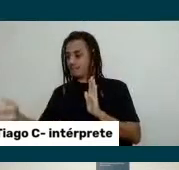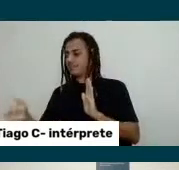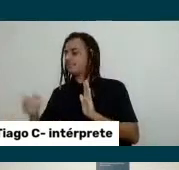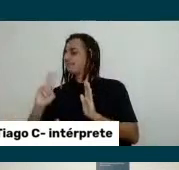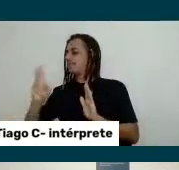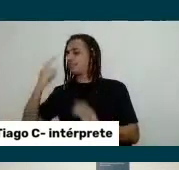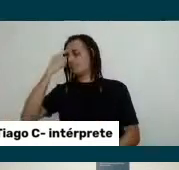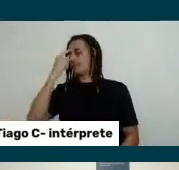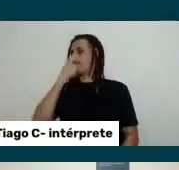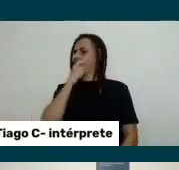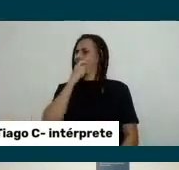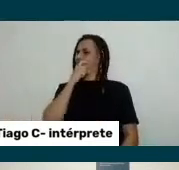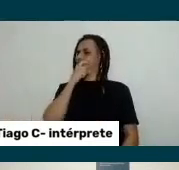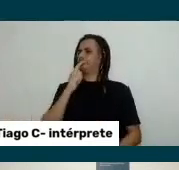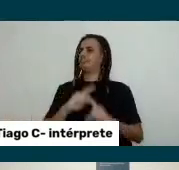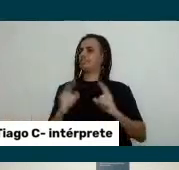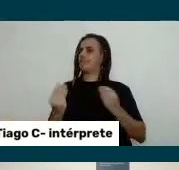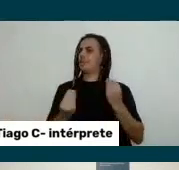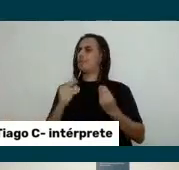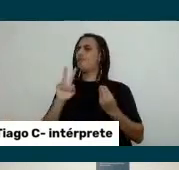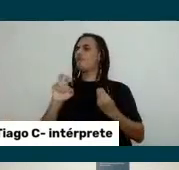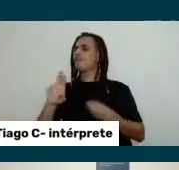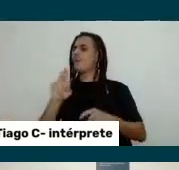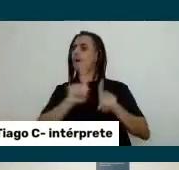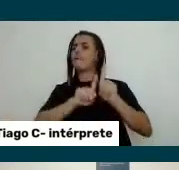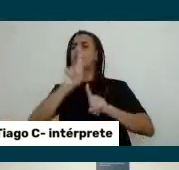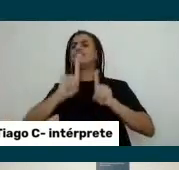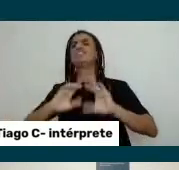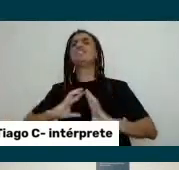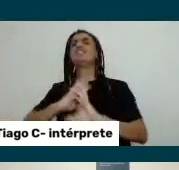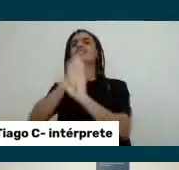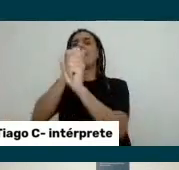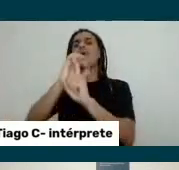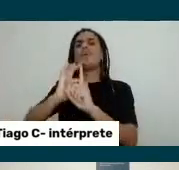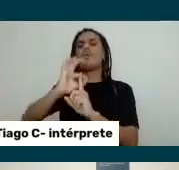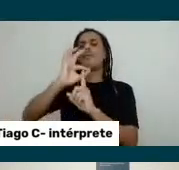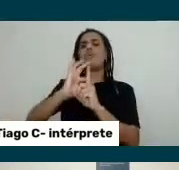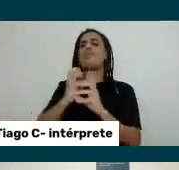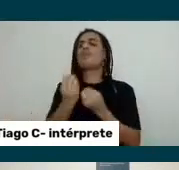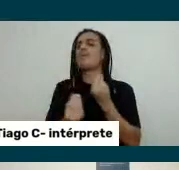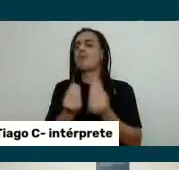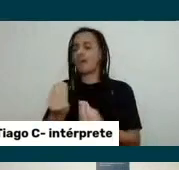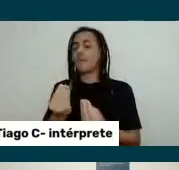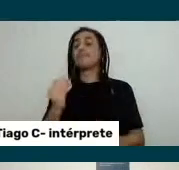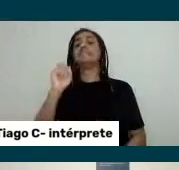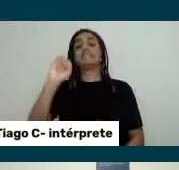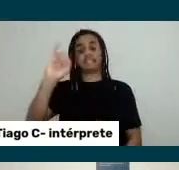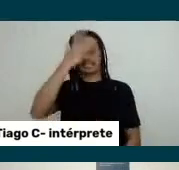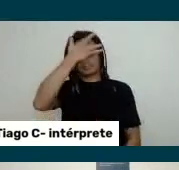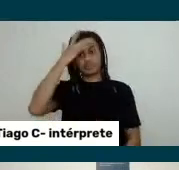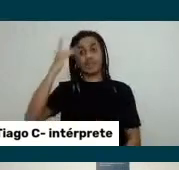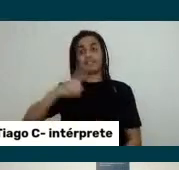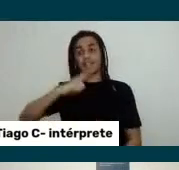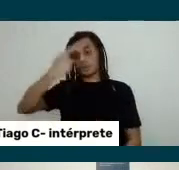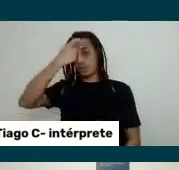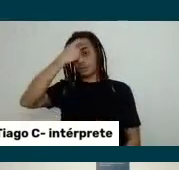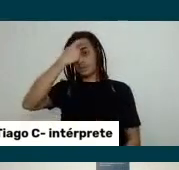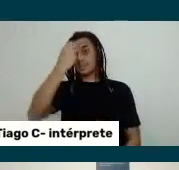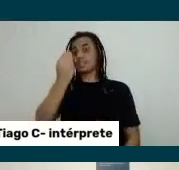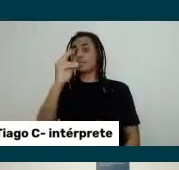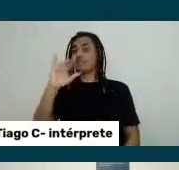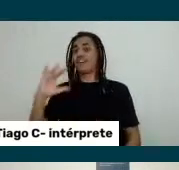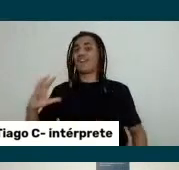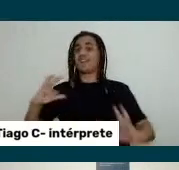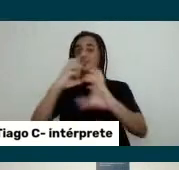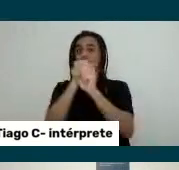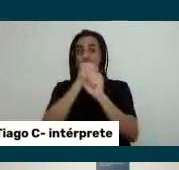é pensando, bom, mas como eu vou medir isso? E quando ela toma consciência de como aquilo vai ser mensurado, para ela fica